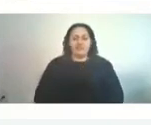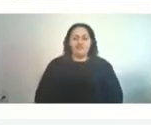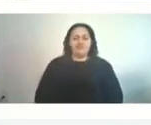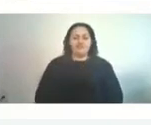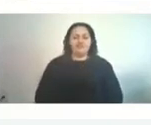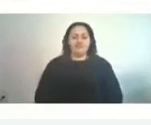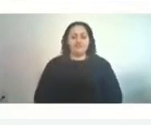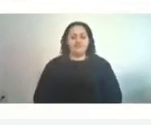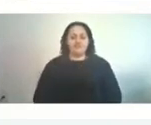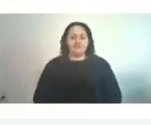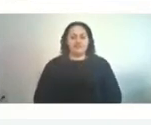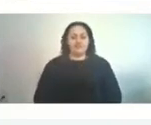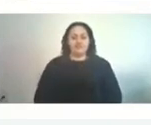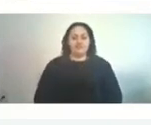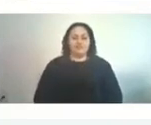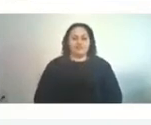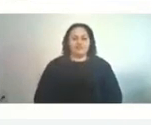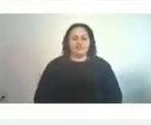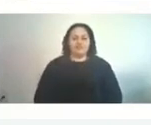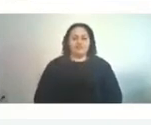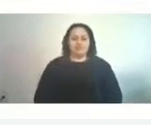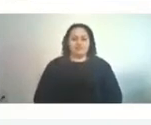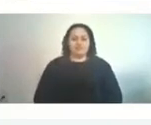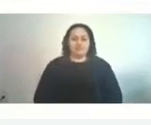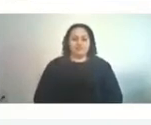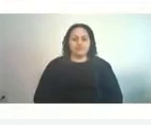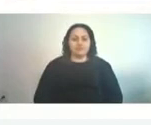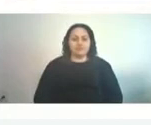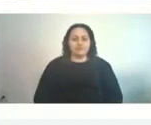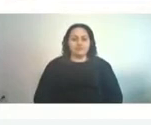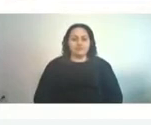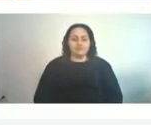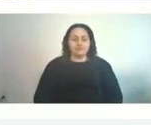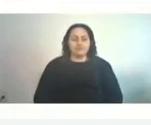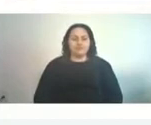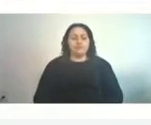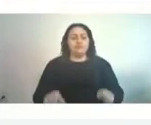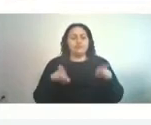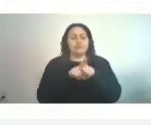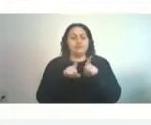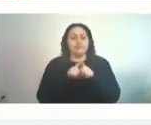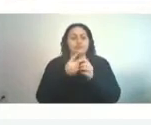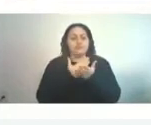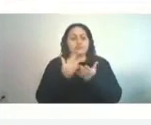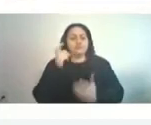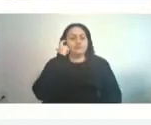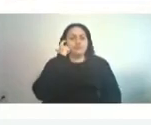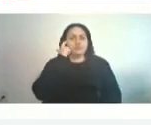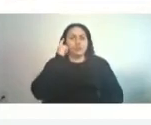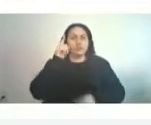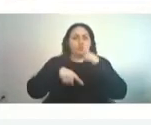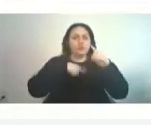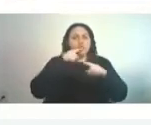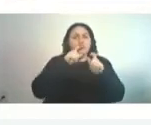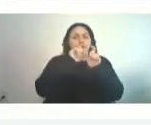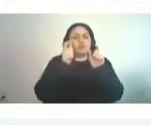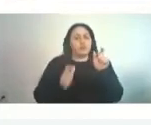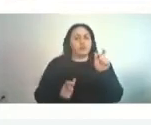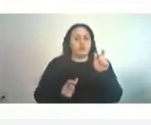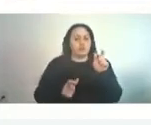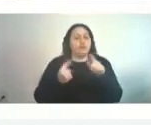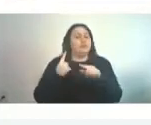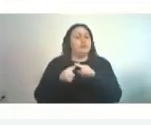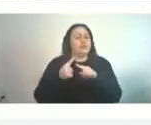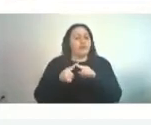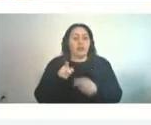E isso me leva a discutir um pouco a dúvida epistemológica, que para os alunos é interessantíssimo, né? Porque